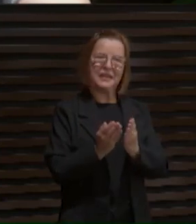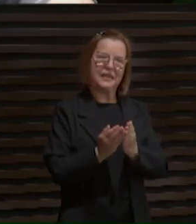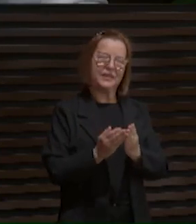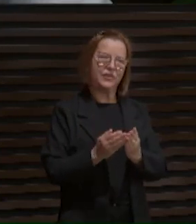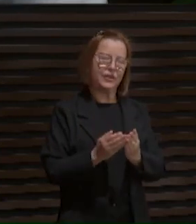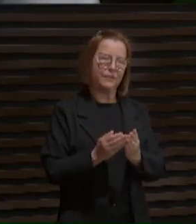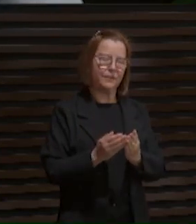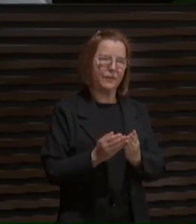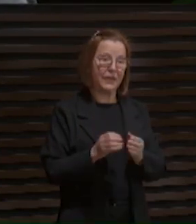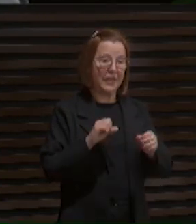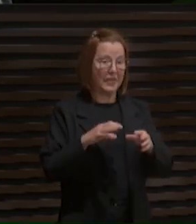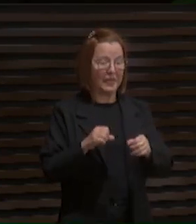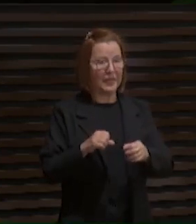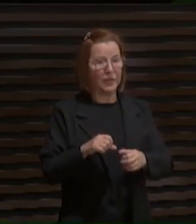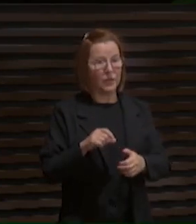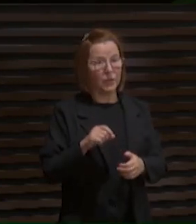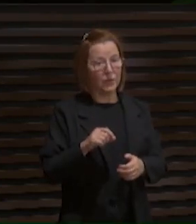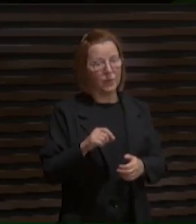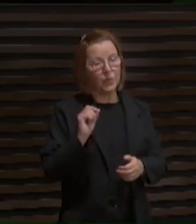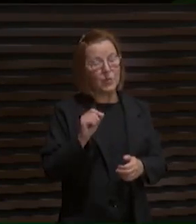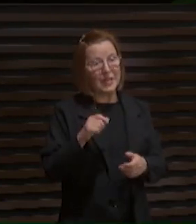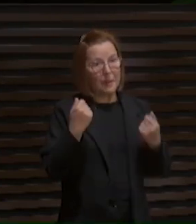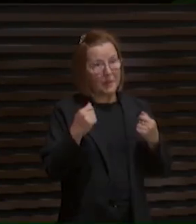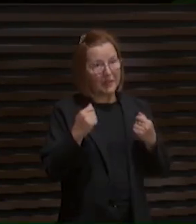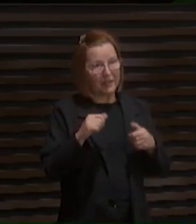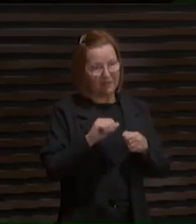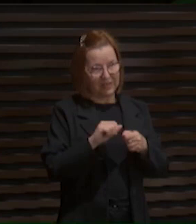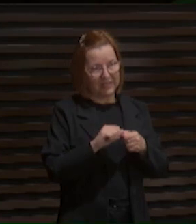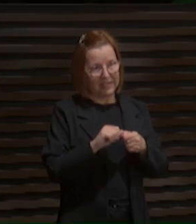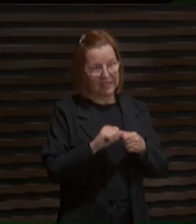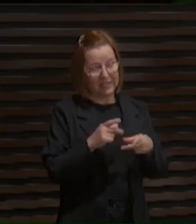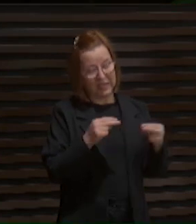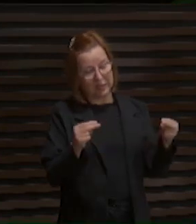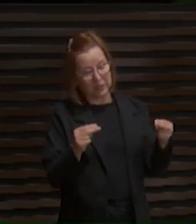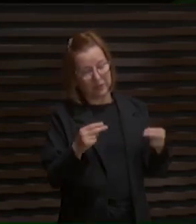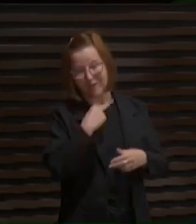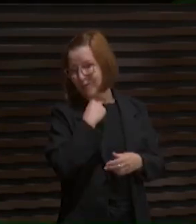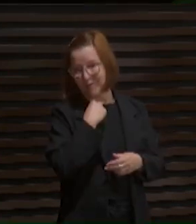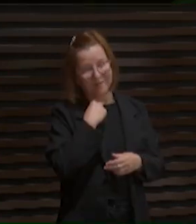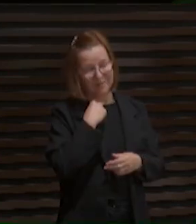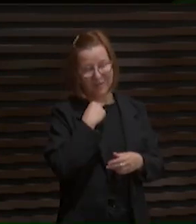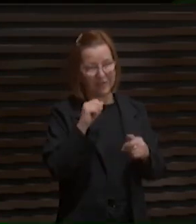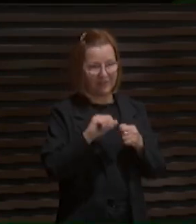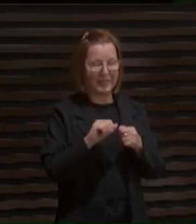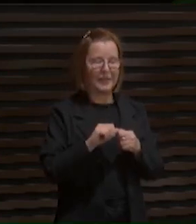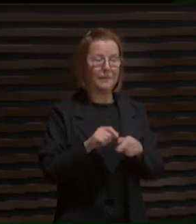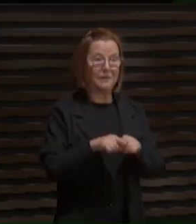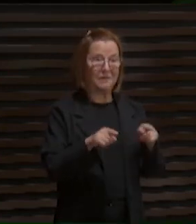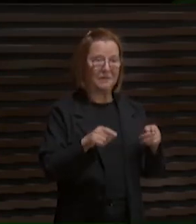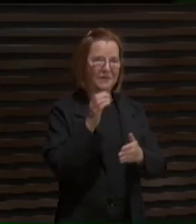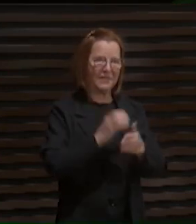gente deve ou não deve fazer. Aqui ele está explicando por que ele vai falar assim. Mas no capítulo 12, ele nos